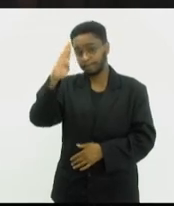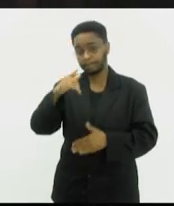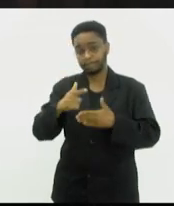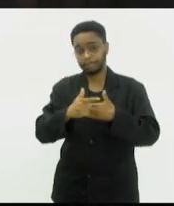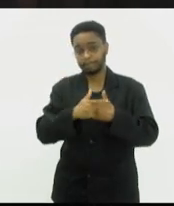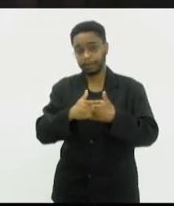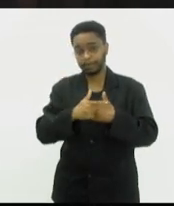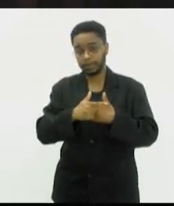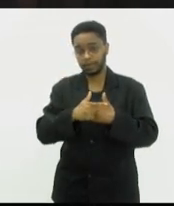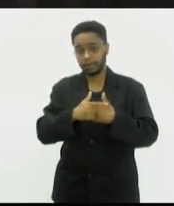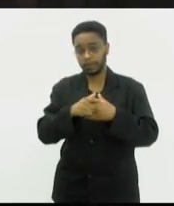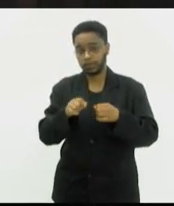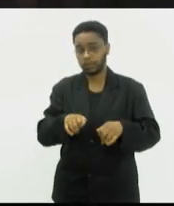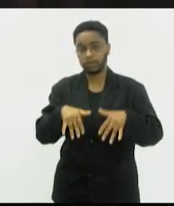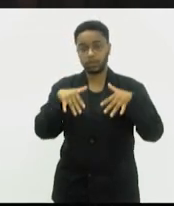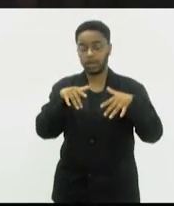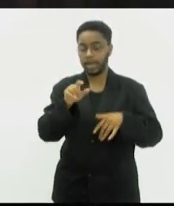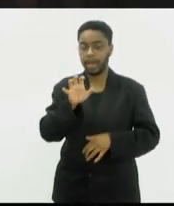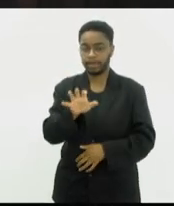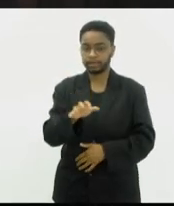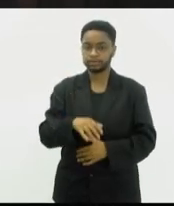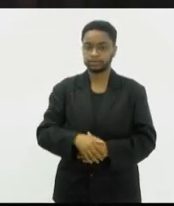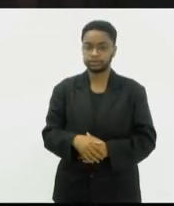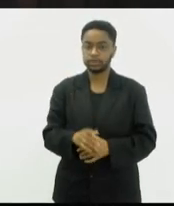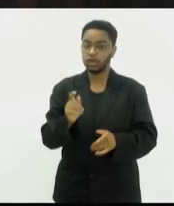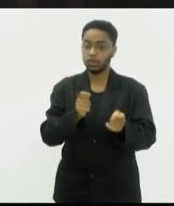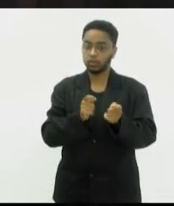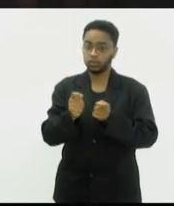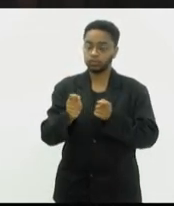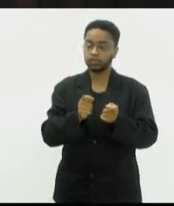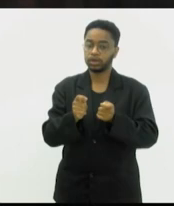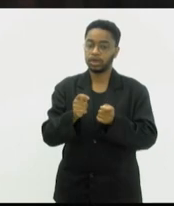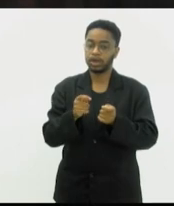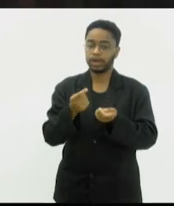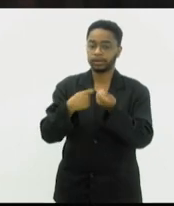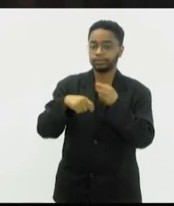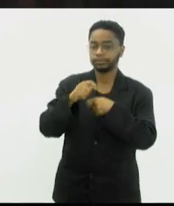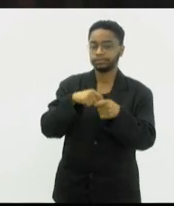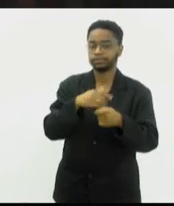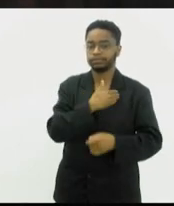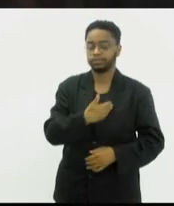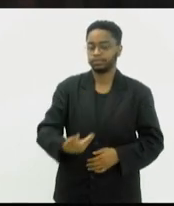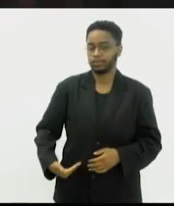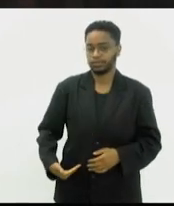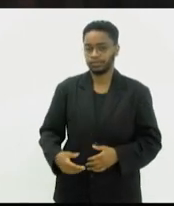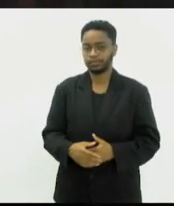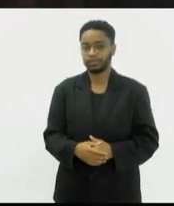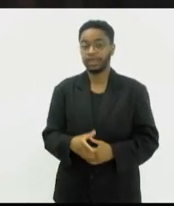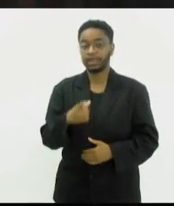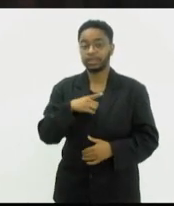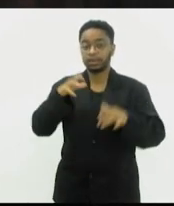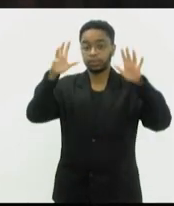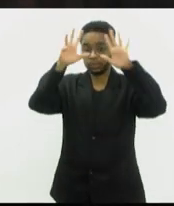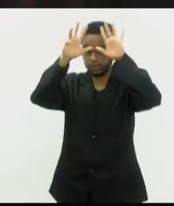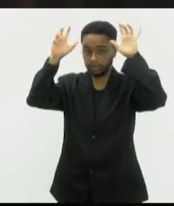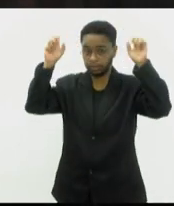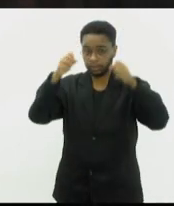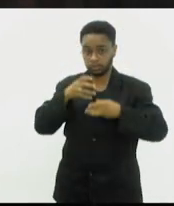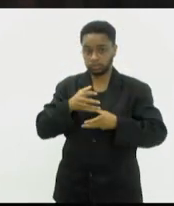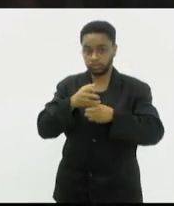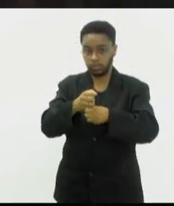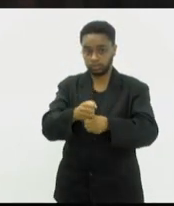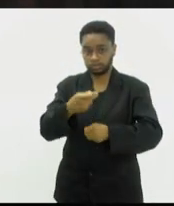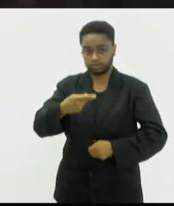do parlamento é essa, fazer o controle externo da administração pública. Temos o Tribunal de Contas do